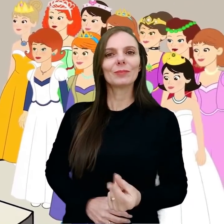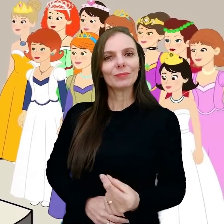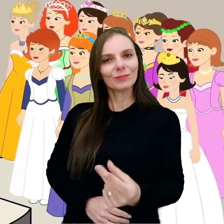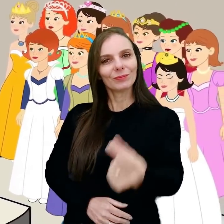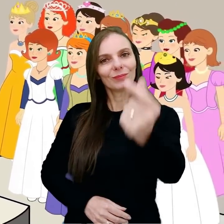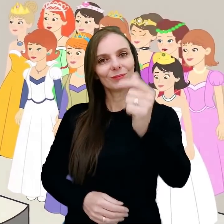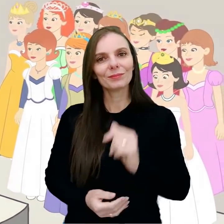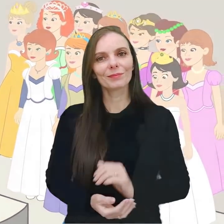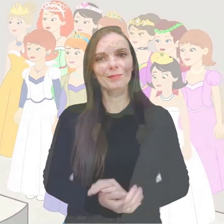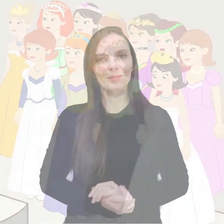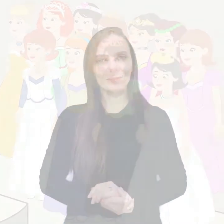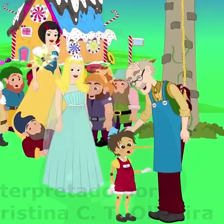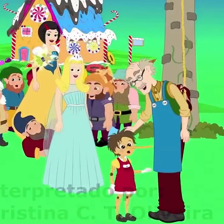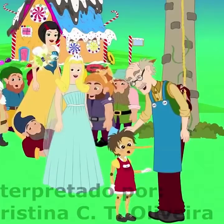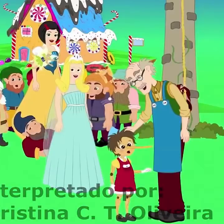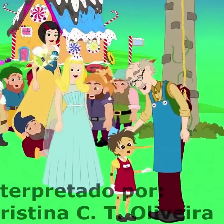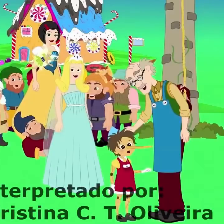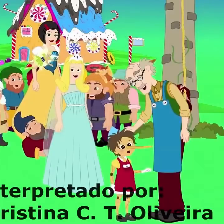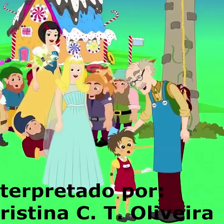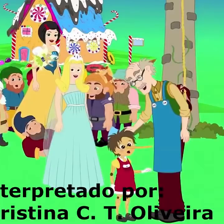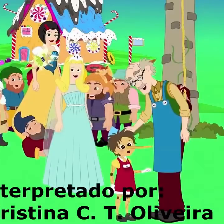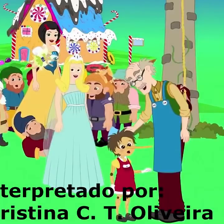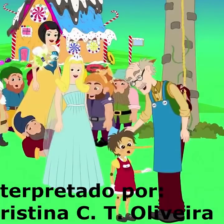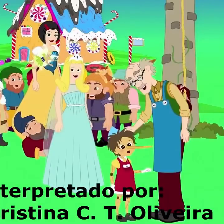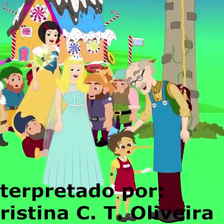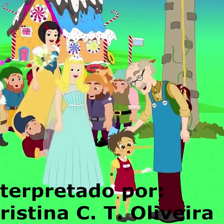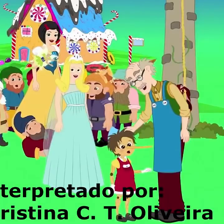sempre. e a jovem